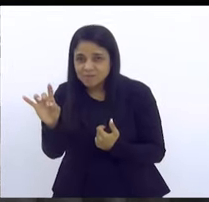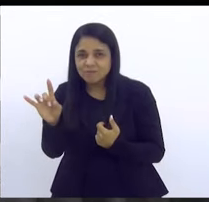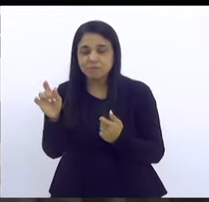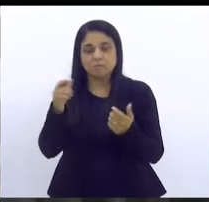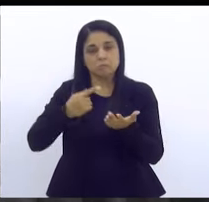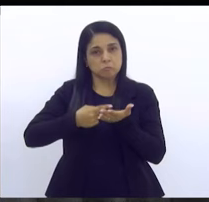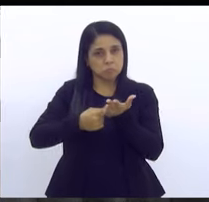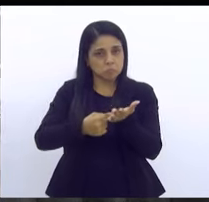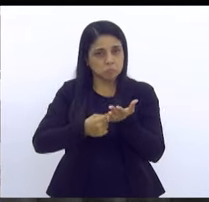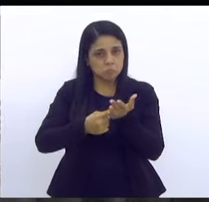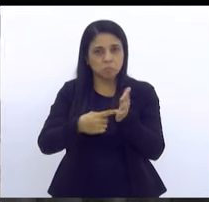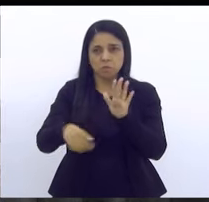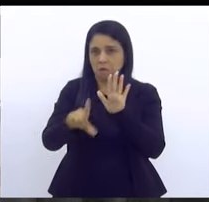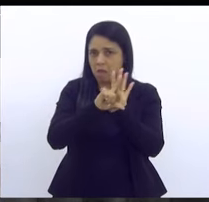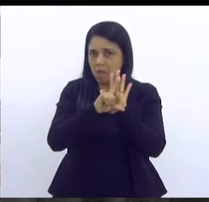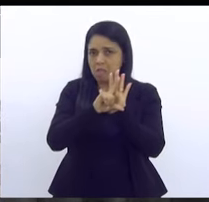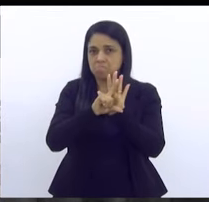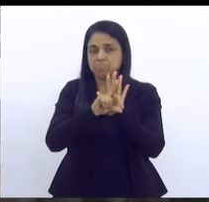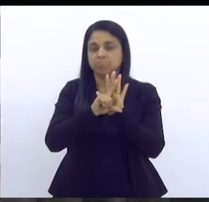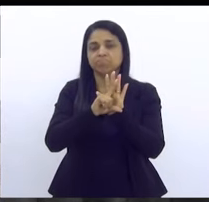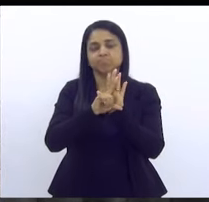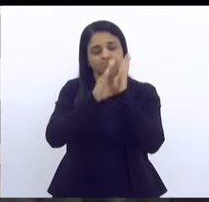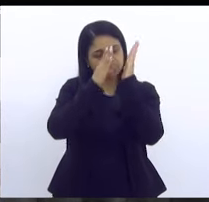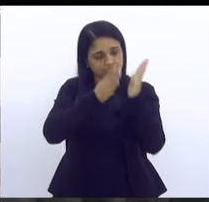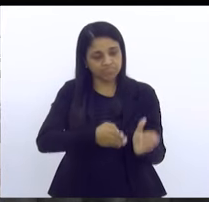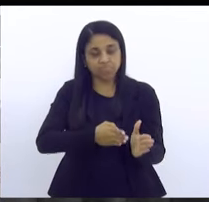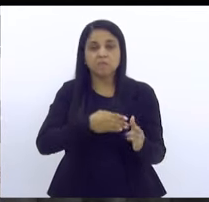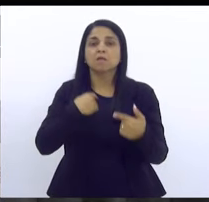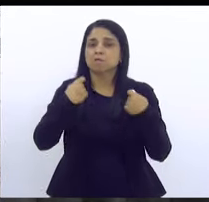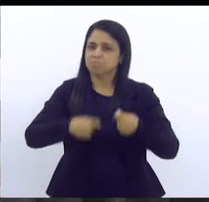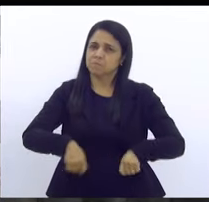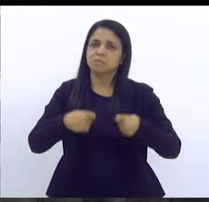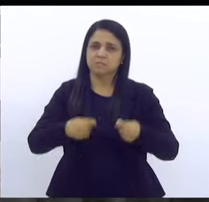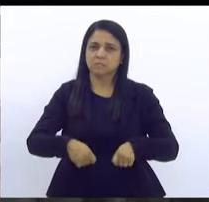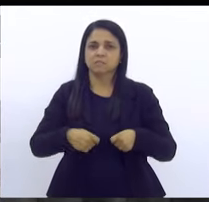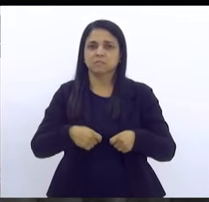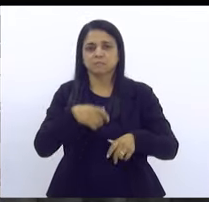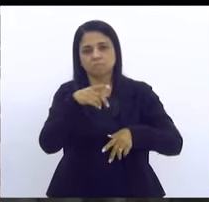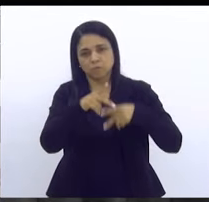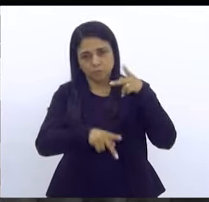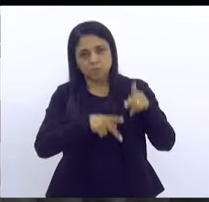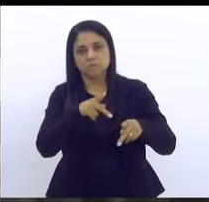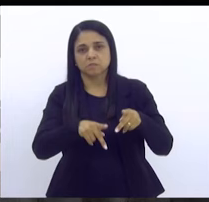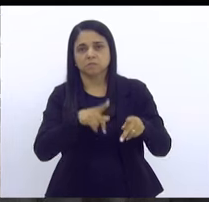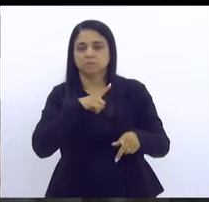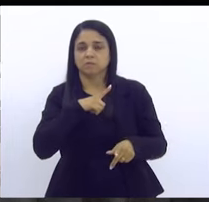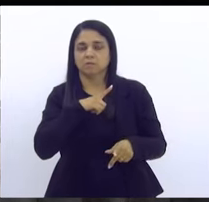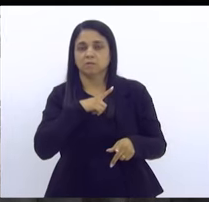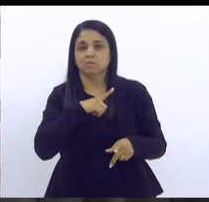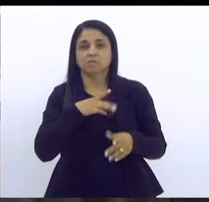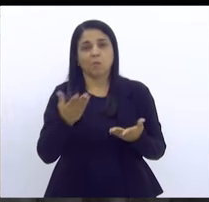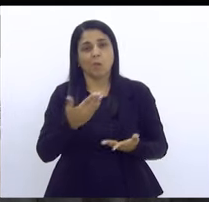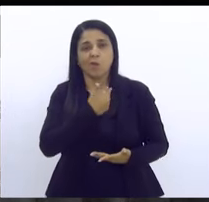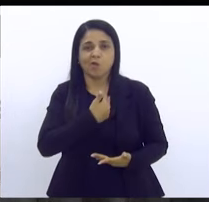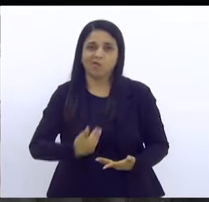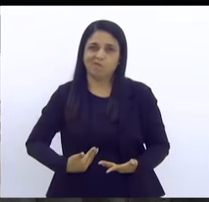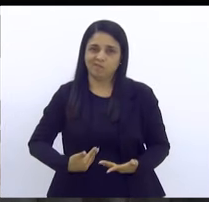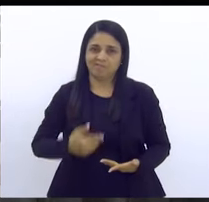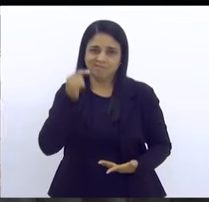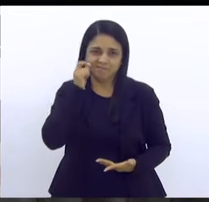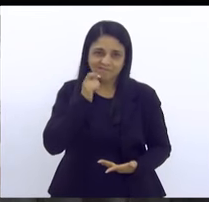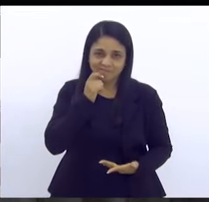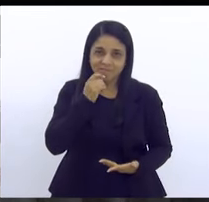cumpra fielmente a lei, é o que todo cidadão precisa ter. Então, governador, estou eu aqui, mais uma vez,